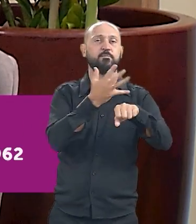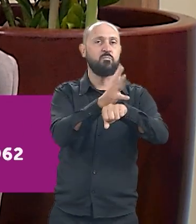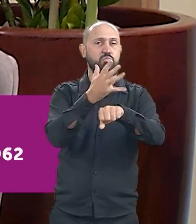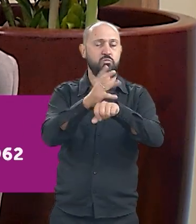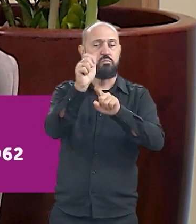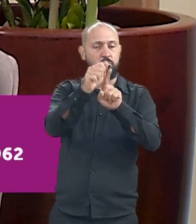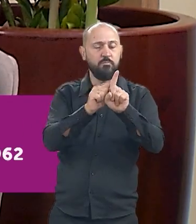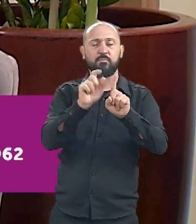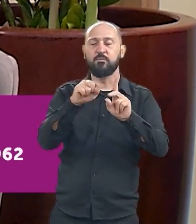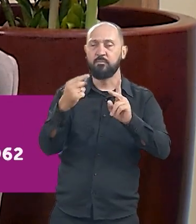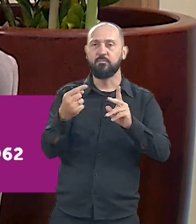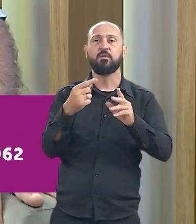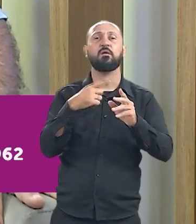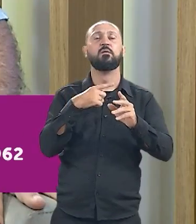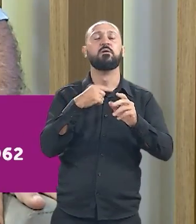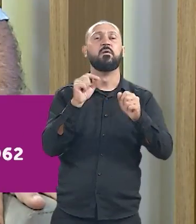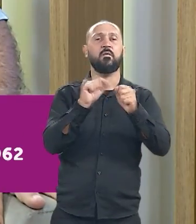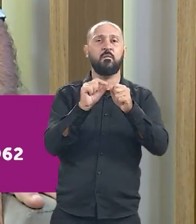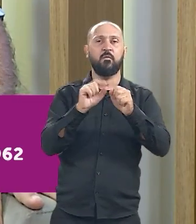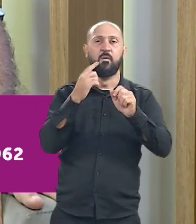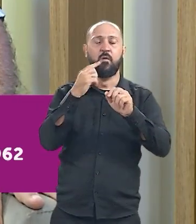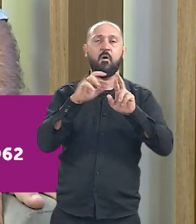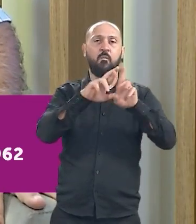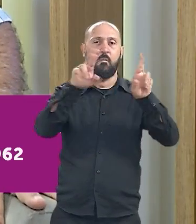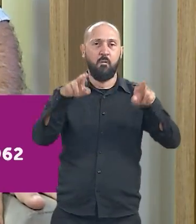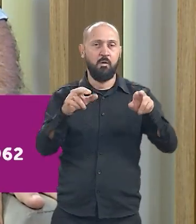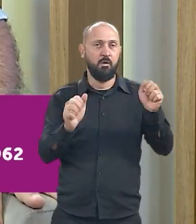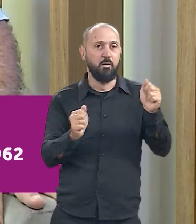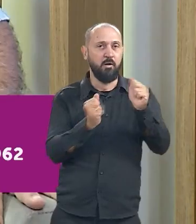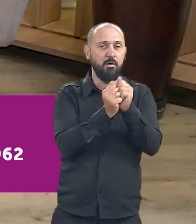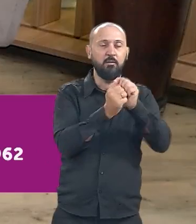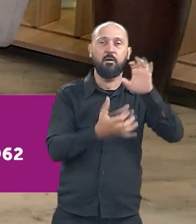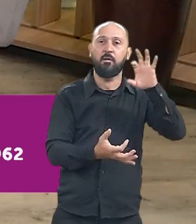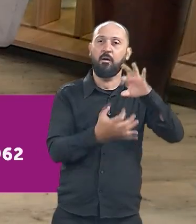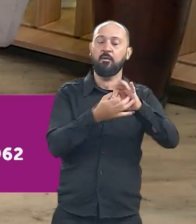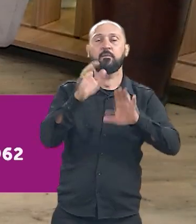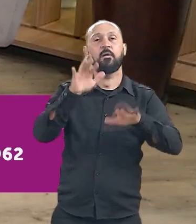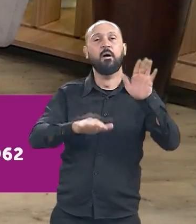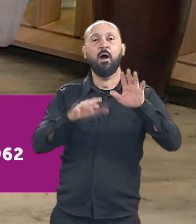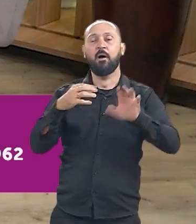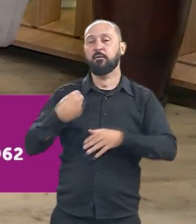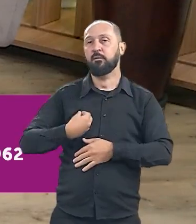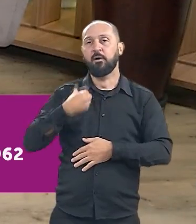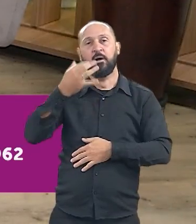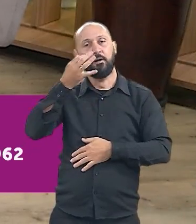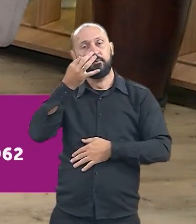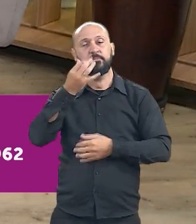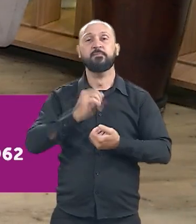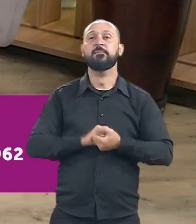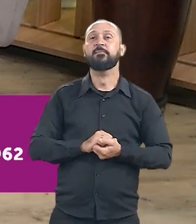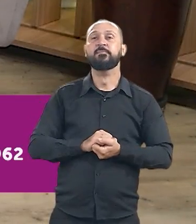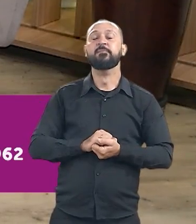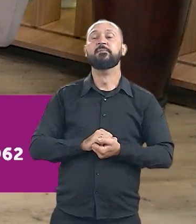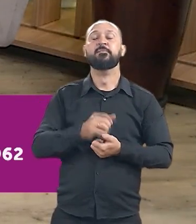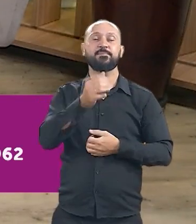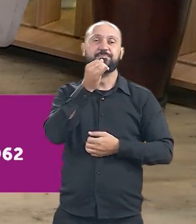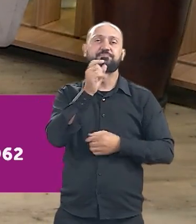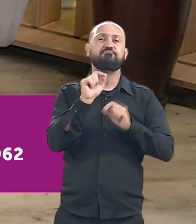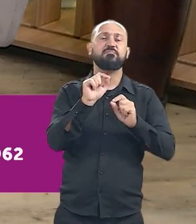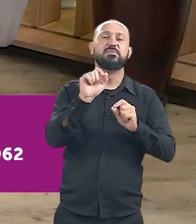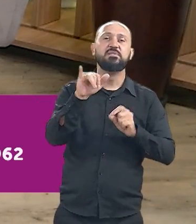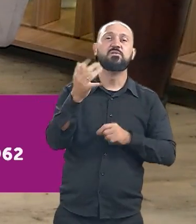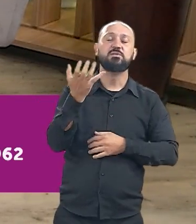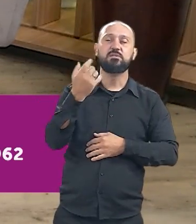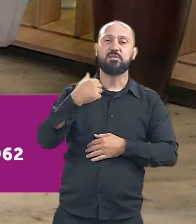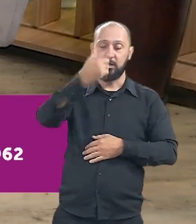feitos em rede junto com as sedes? Às vezes em rede, às vezes presencial. Ah, eu entendi. No caso, se eu quiser me tornar uma voluntária, qual seria o meu